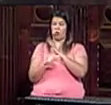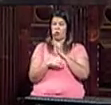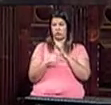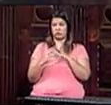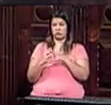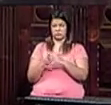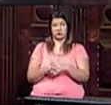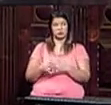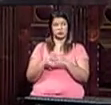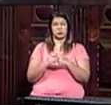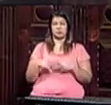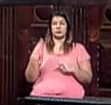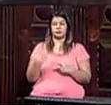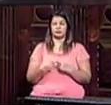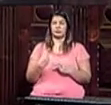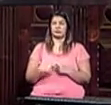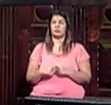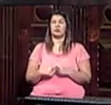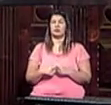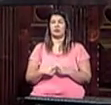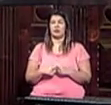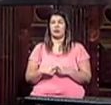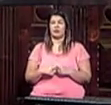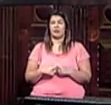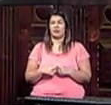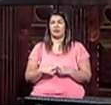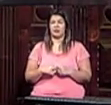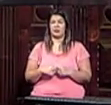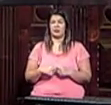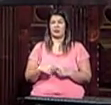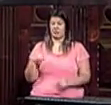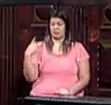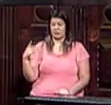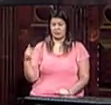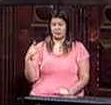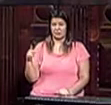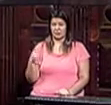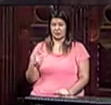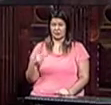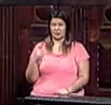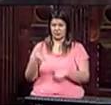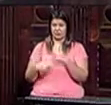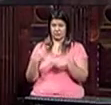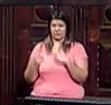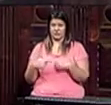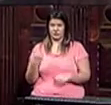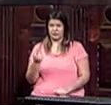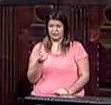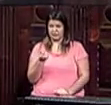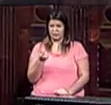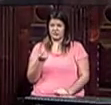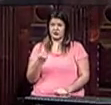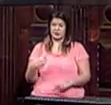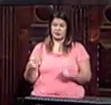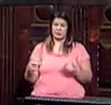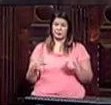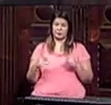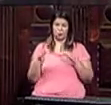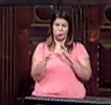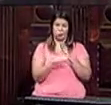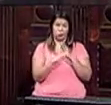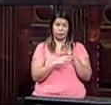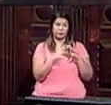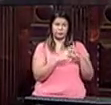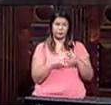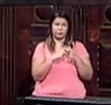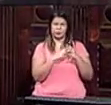Por quê? Porque a atividade financeira que é resultado do roubo de carga, ela é muito